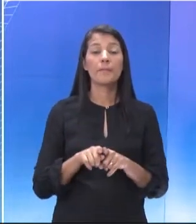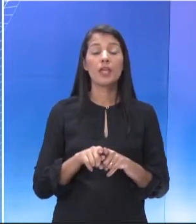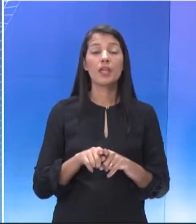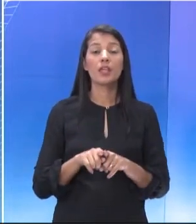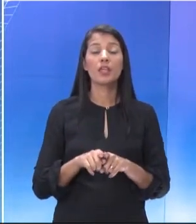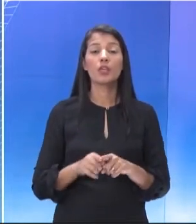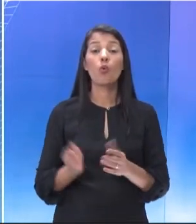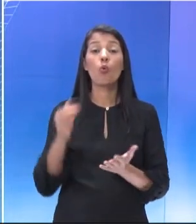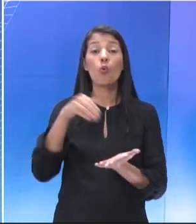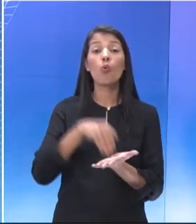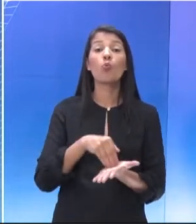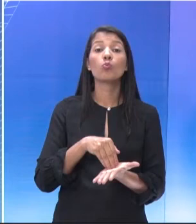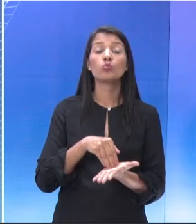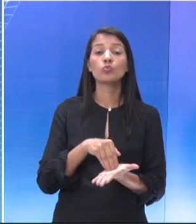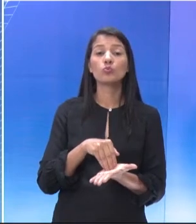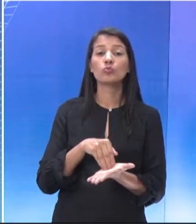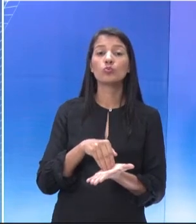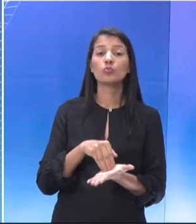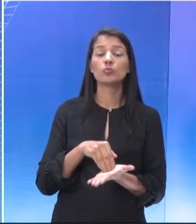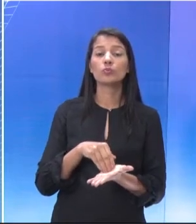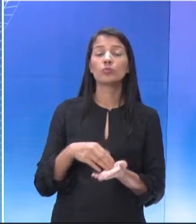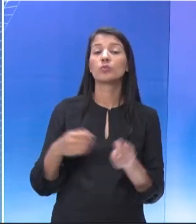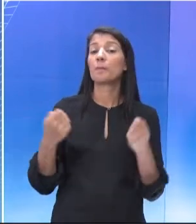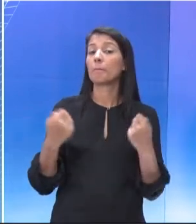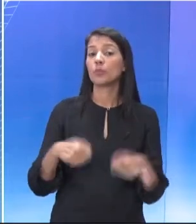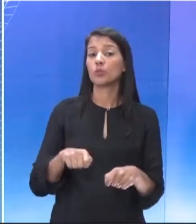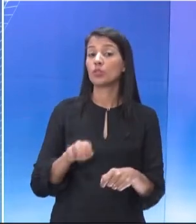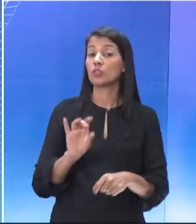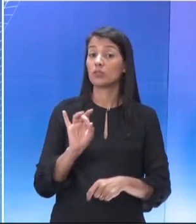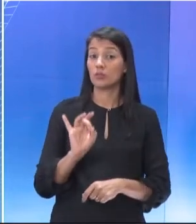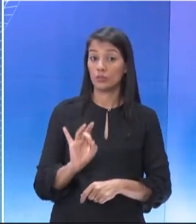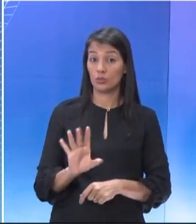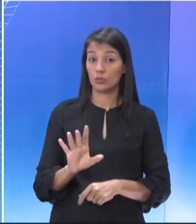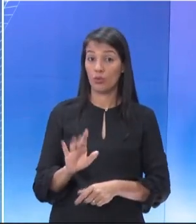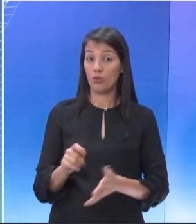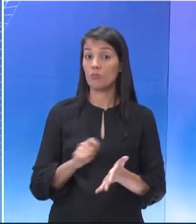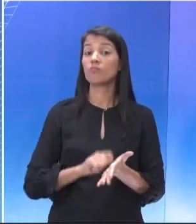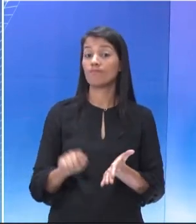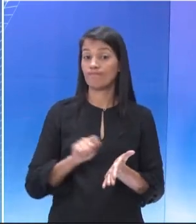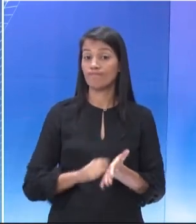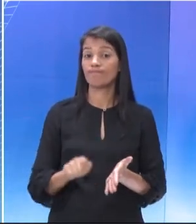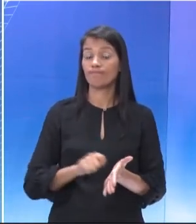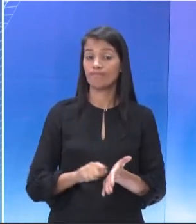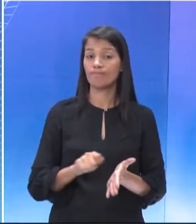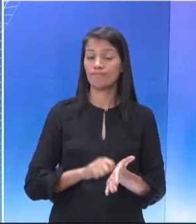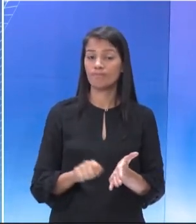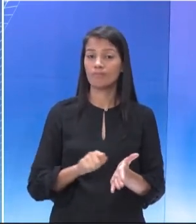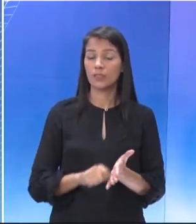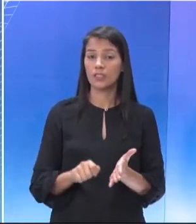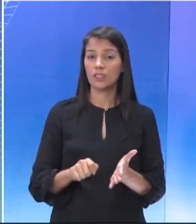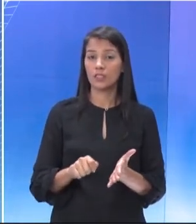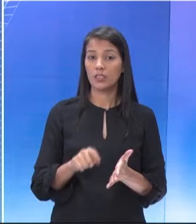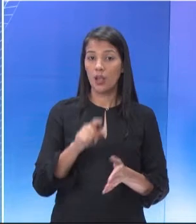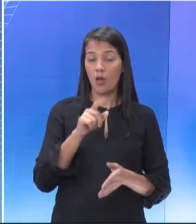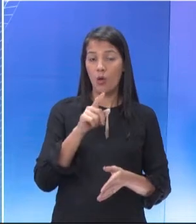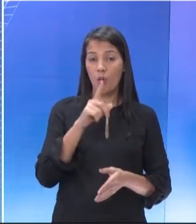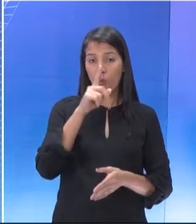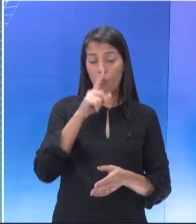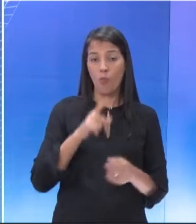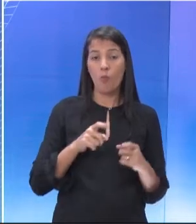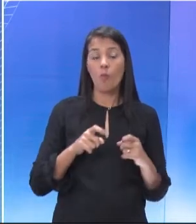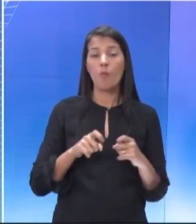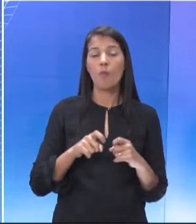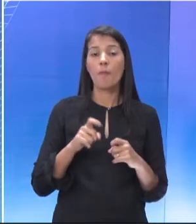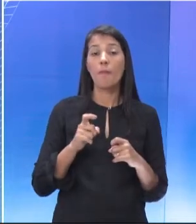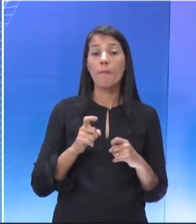prescrição médica. Não se deve utilizar porque isso causa problemas cardíacos,